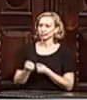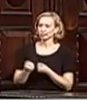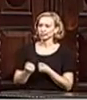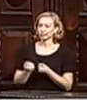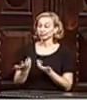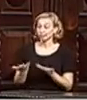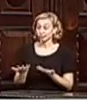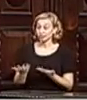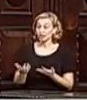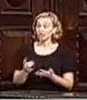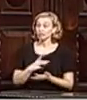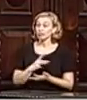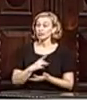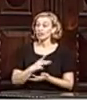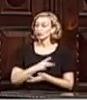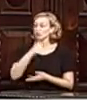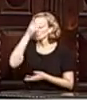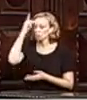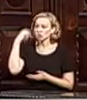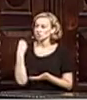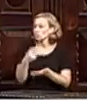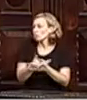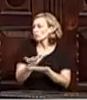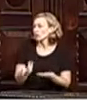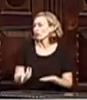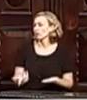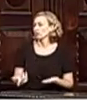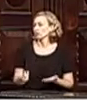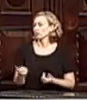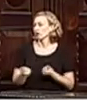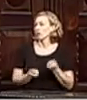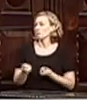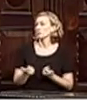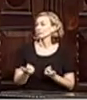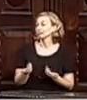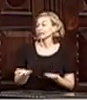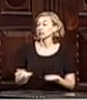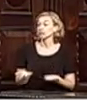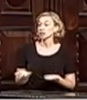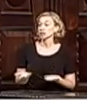tem confiança na autoridade policial e na capacidade do Estado